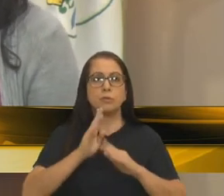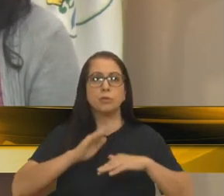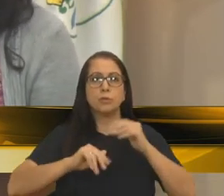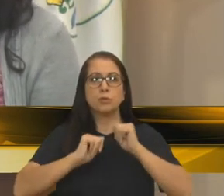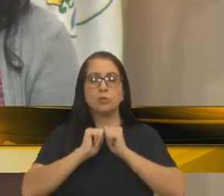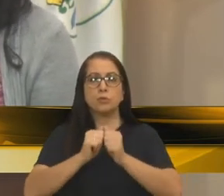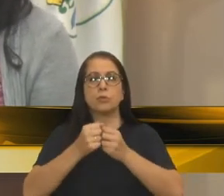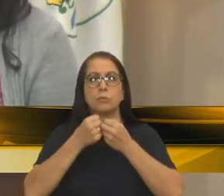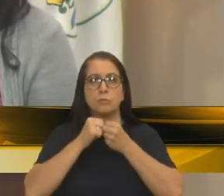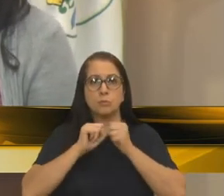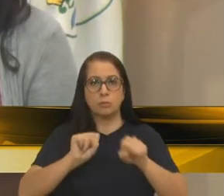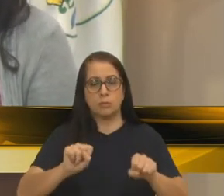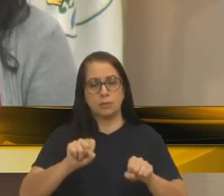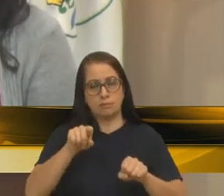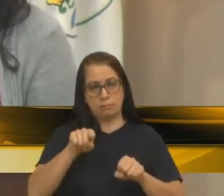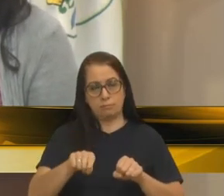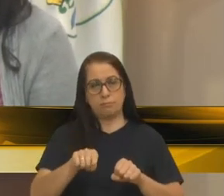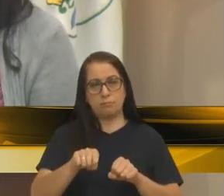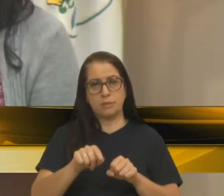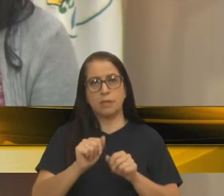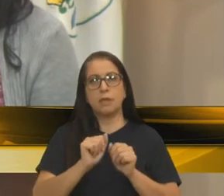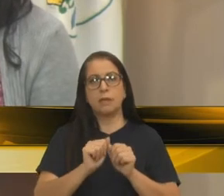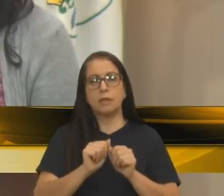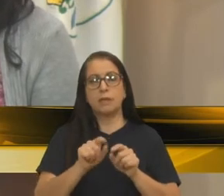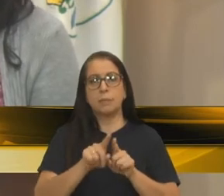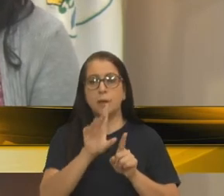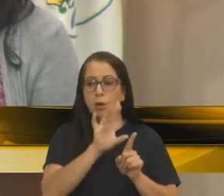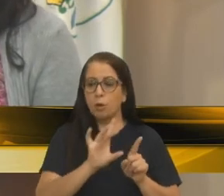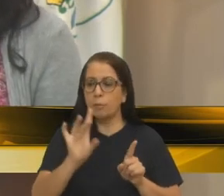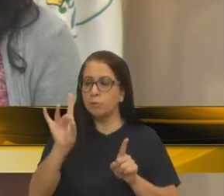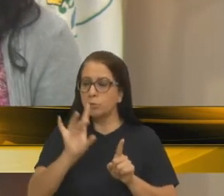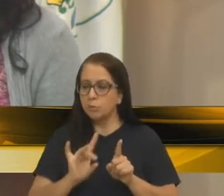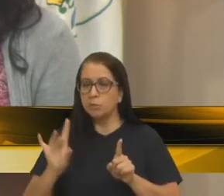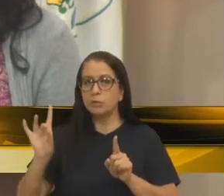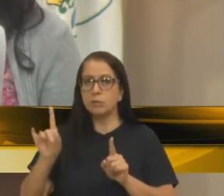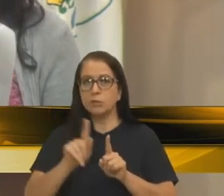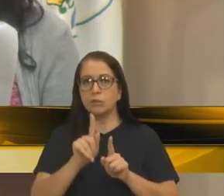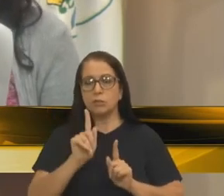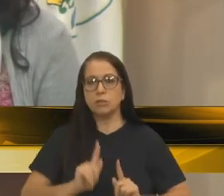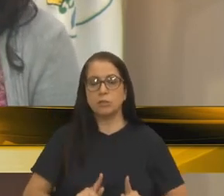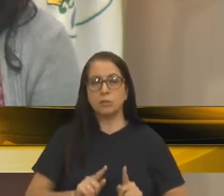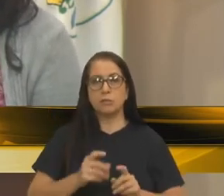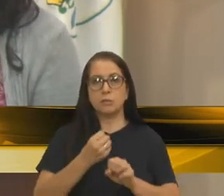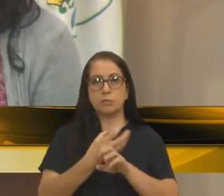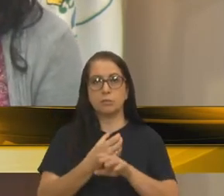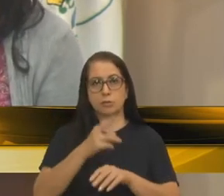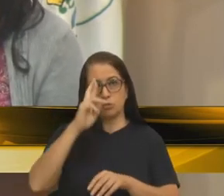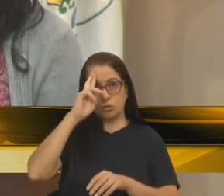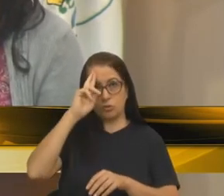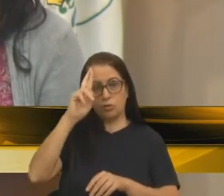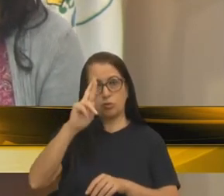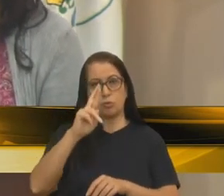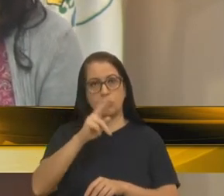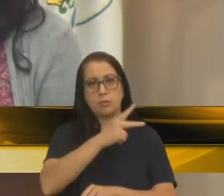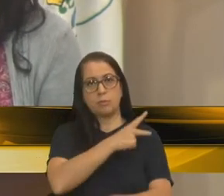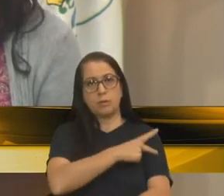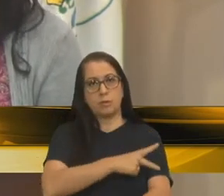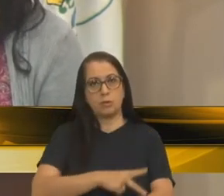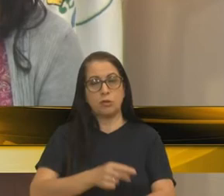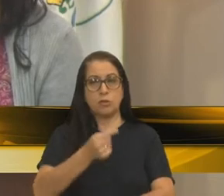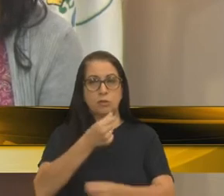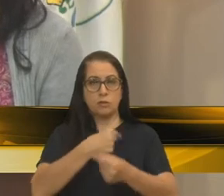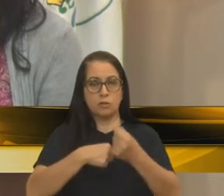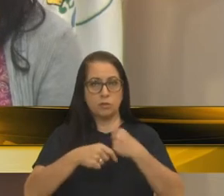pela Secretaria Municipal de Educação e compartilhado em reuniões de gestão da SMED, com a presença das diretoras pedagógicas,